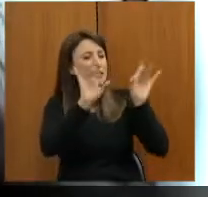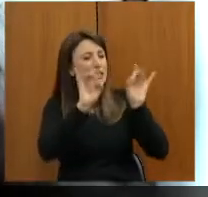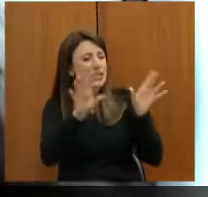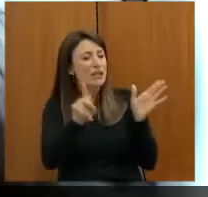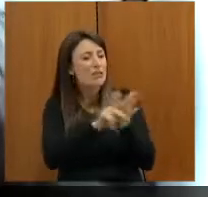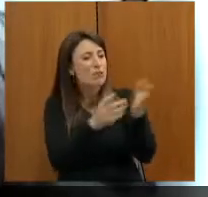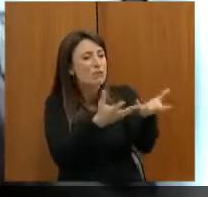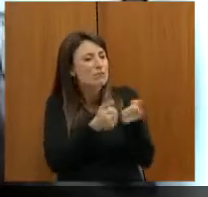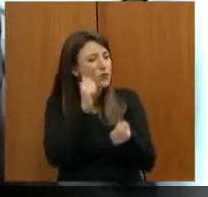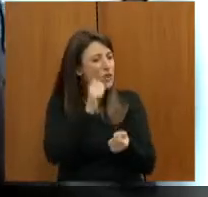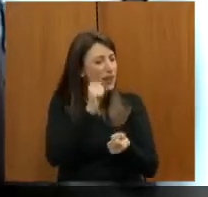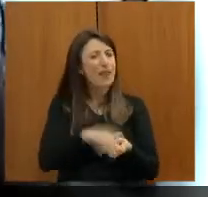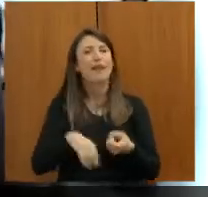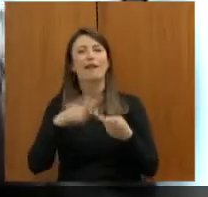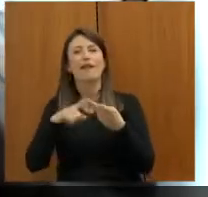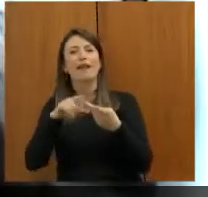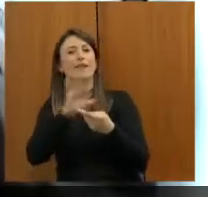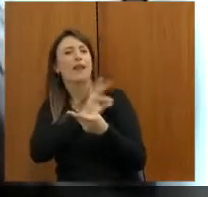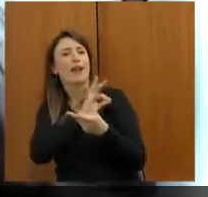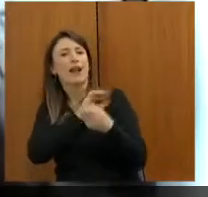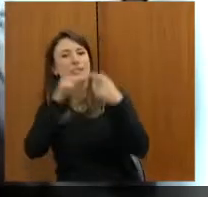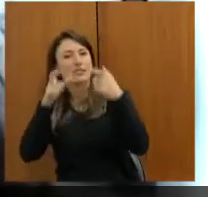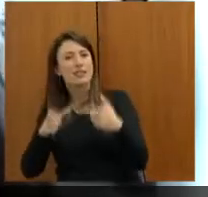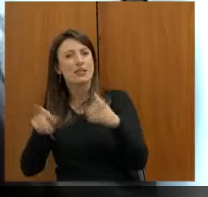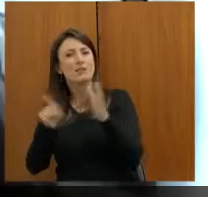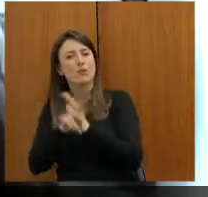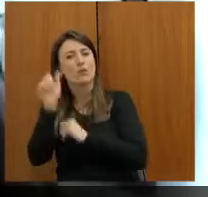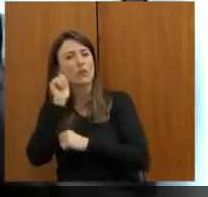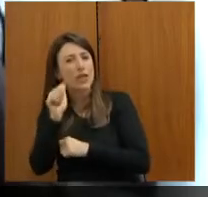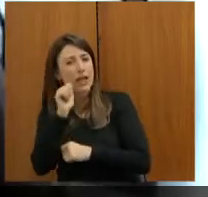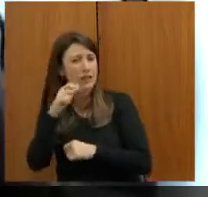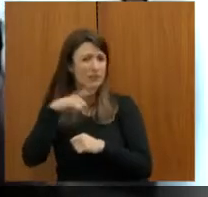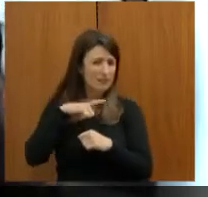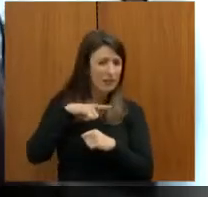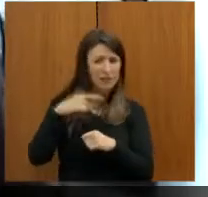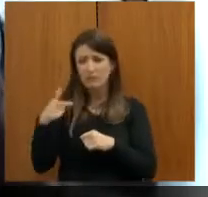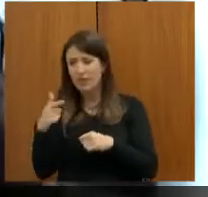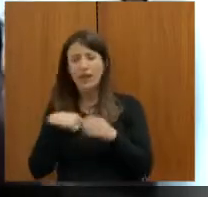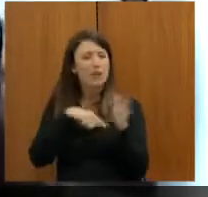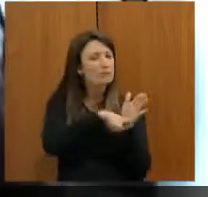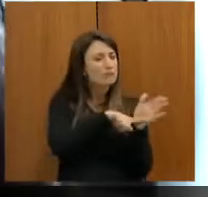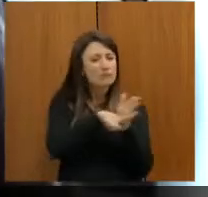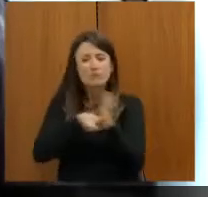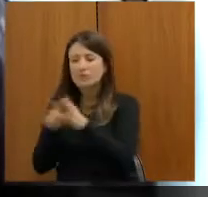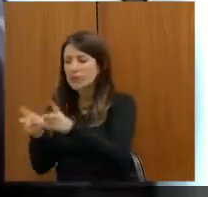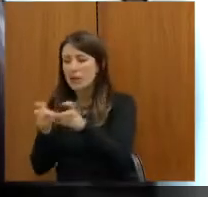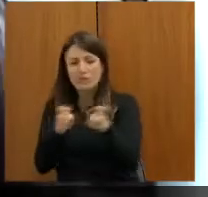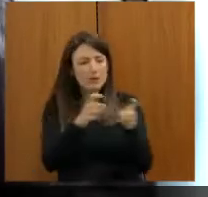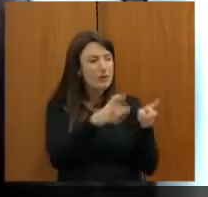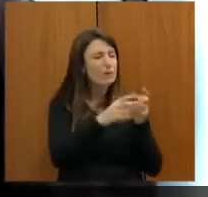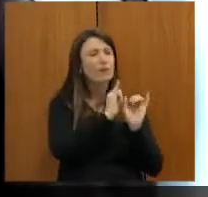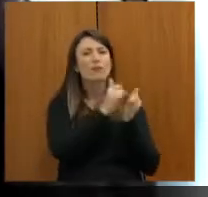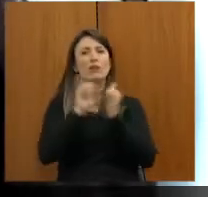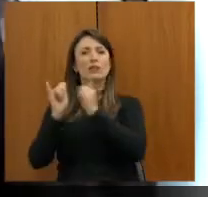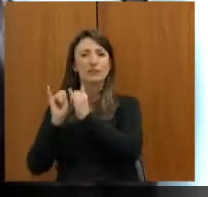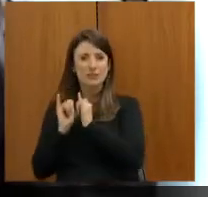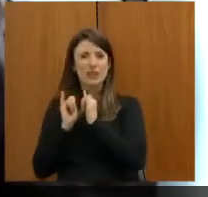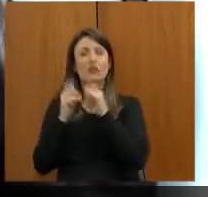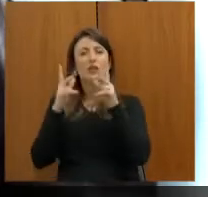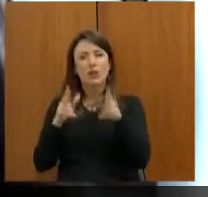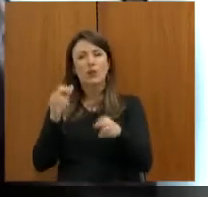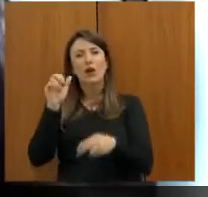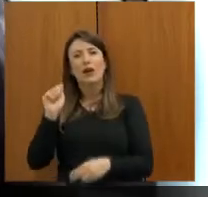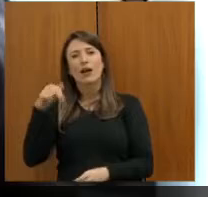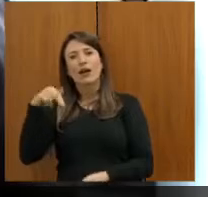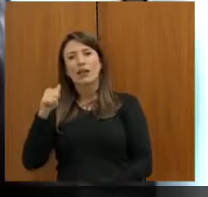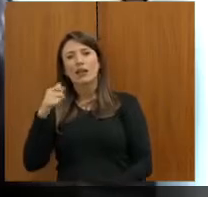várias especializadas se tem algum trabalho nessa região então nós também estamos compilando dados assim como a Ana